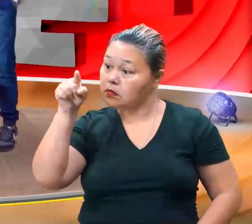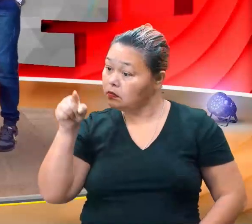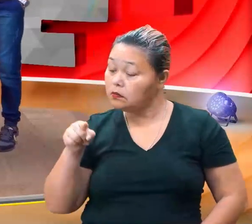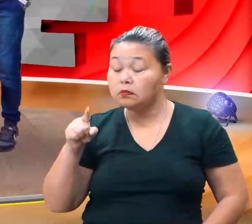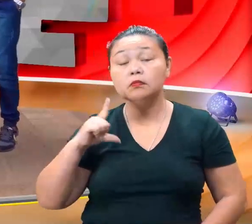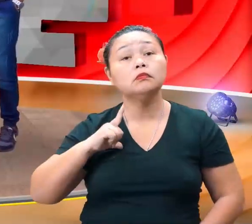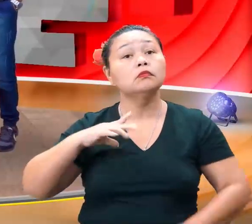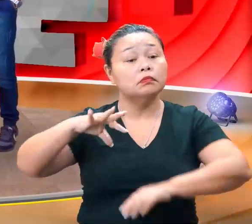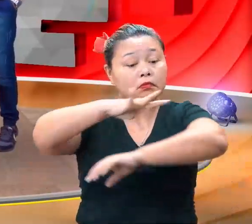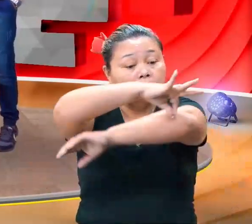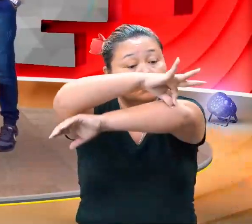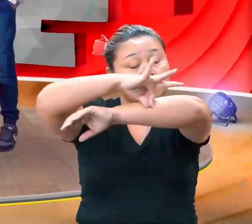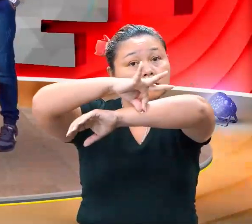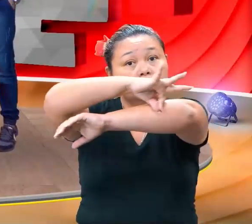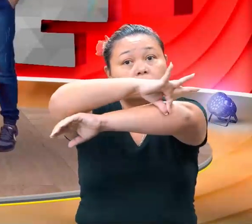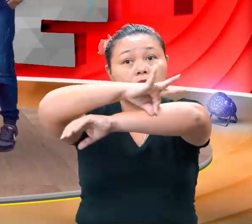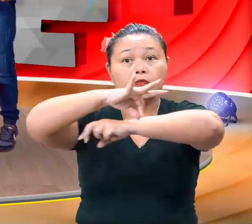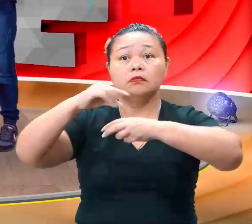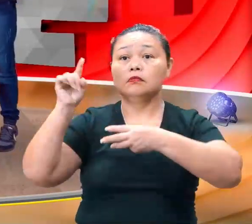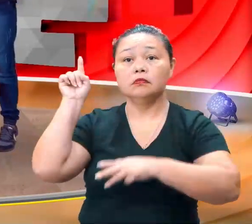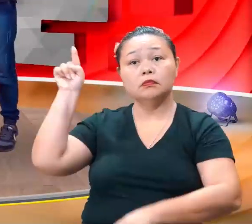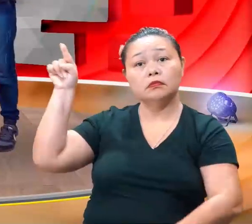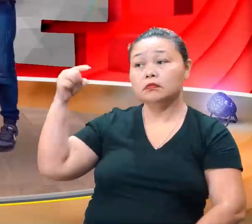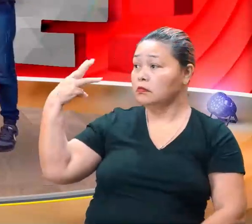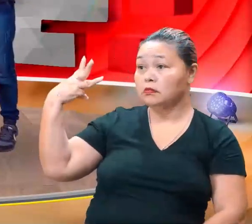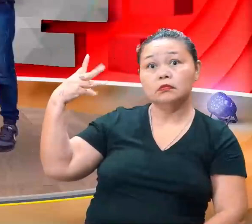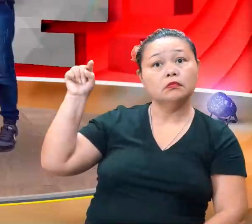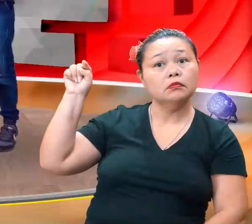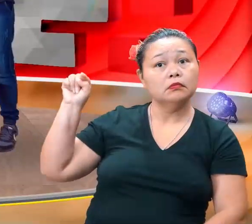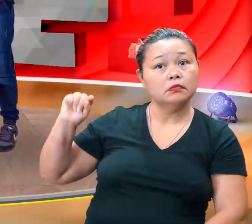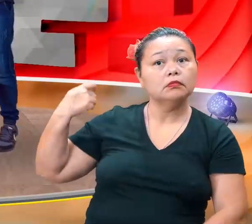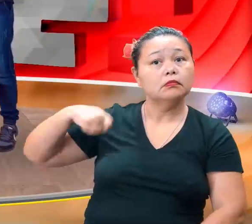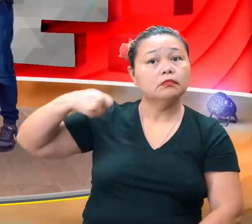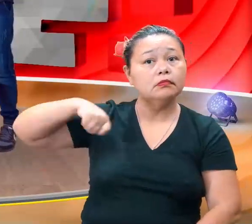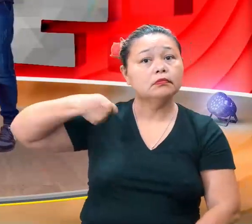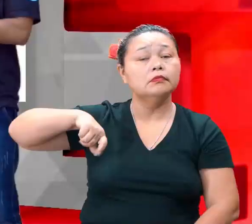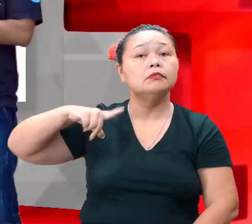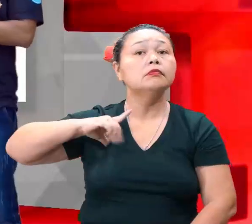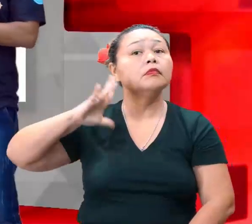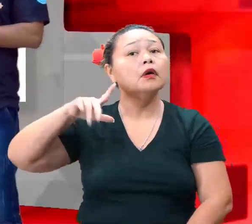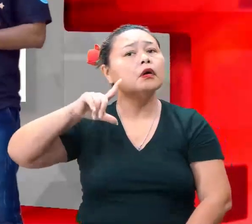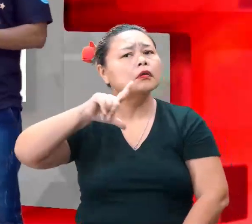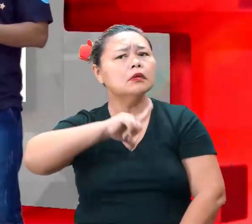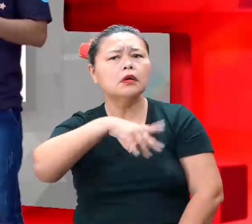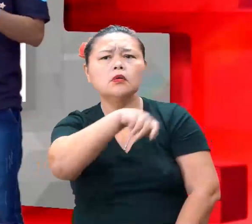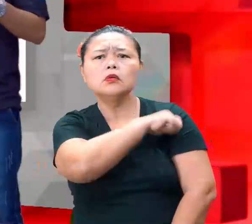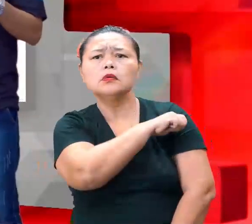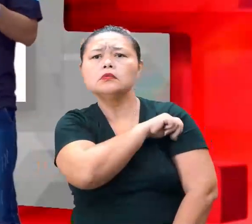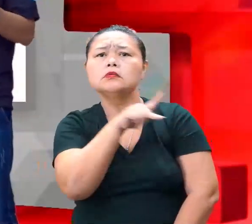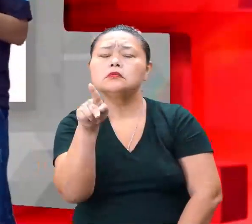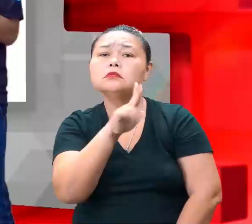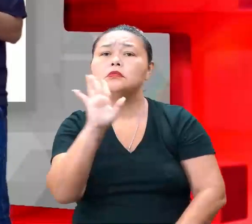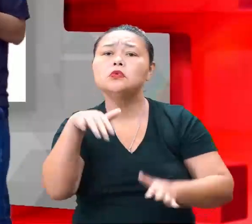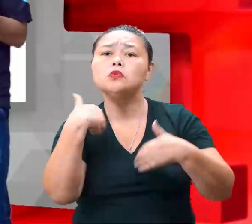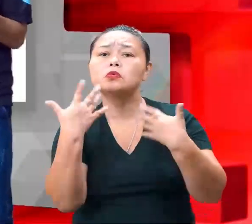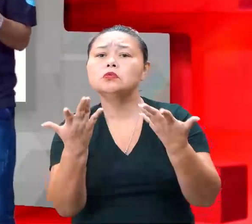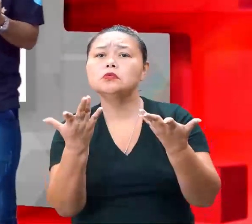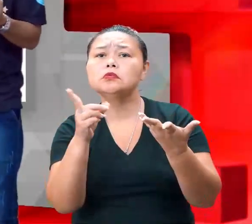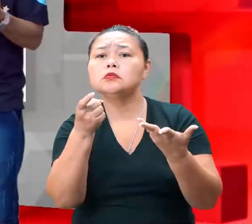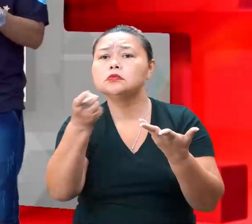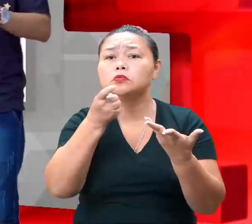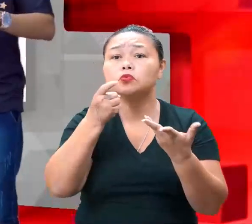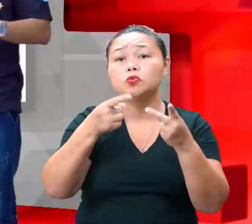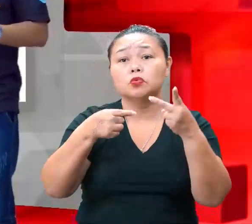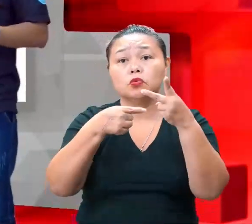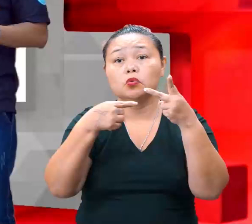é dentro desses três tópicos aqui que você vai precisar trabalhar, tá? E aí tem aluno perguntando assim, professor, e quando for só assim, ó, x maior